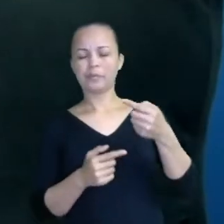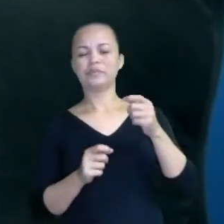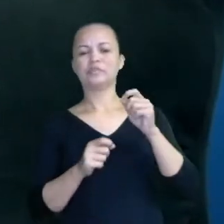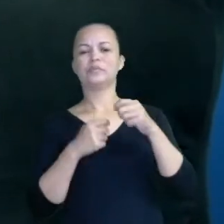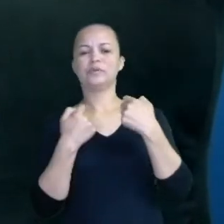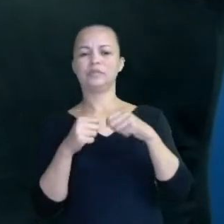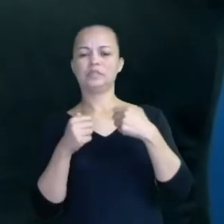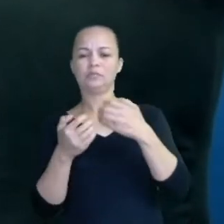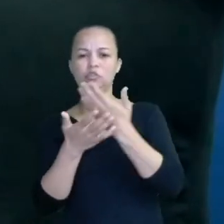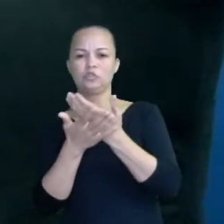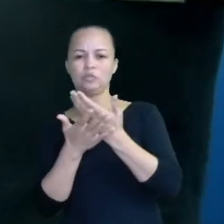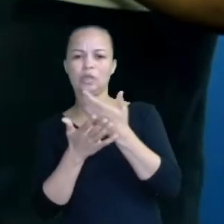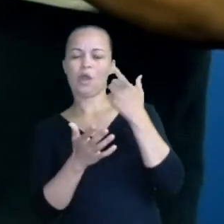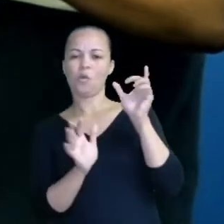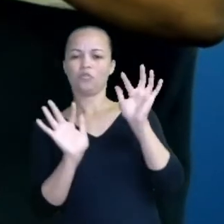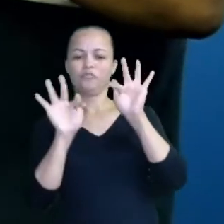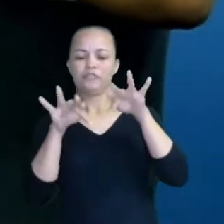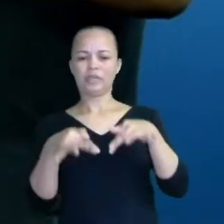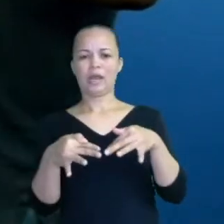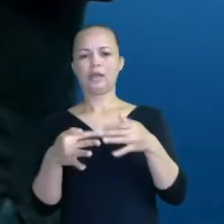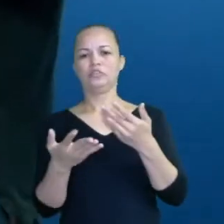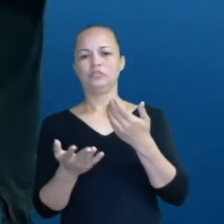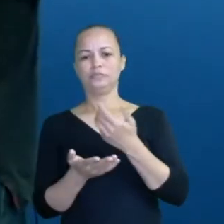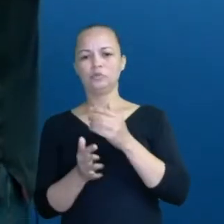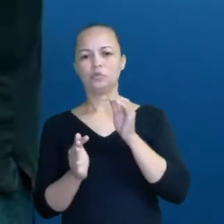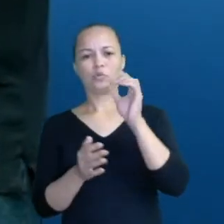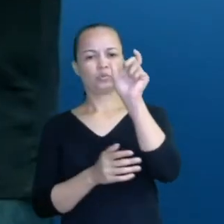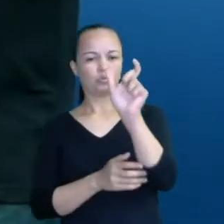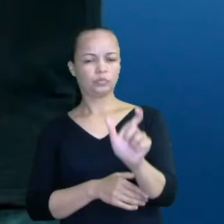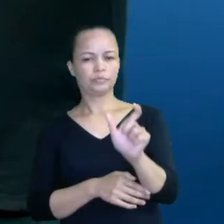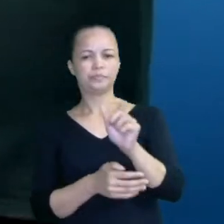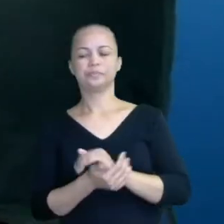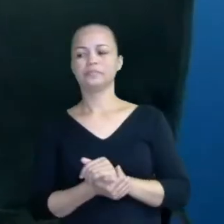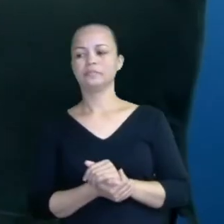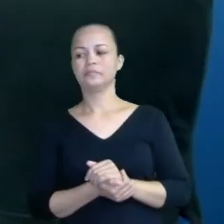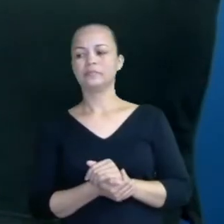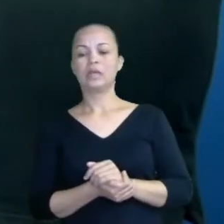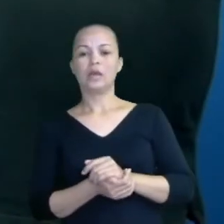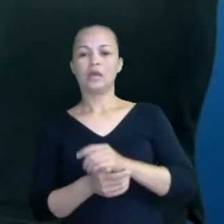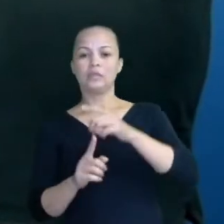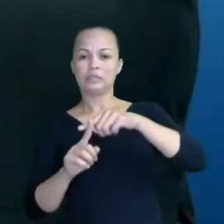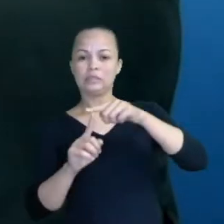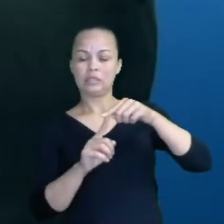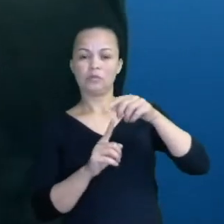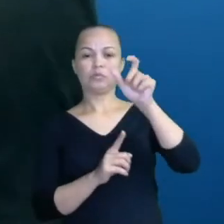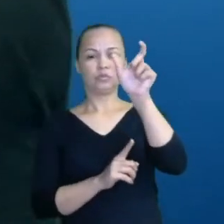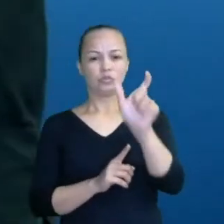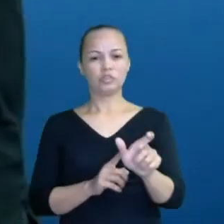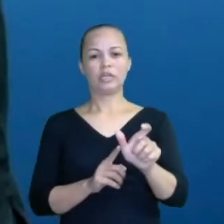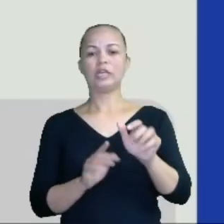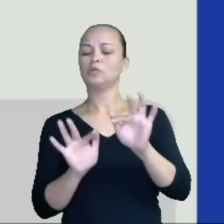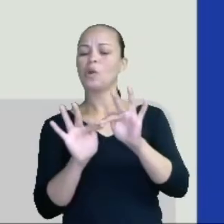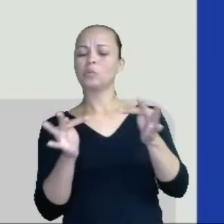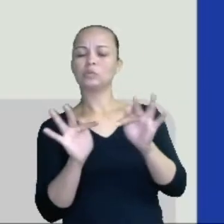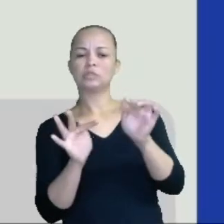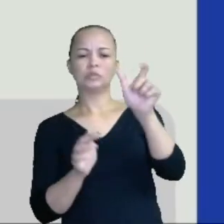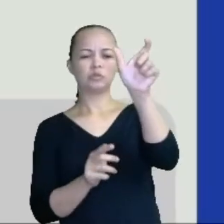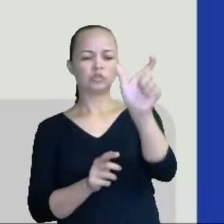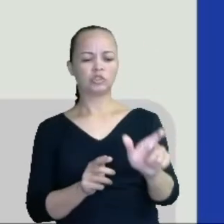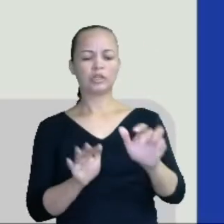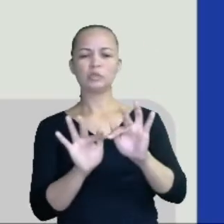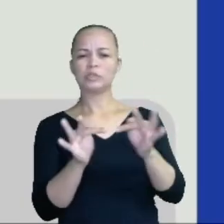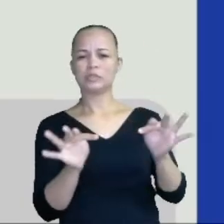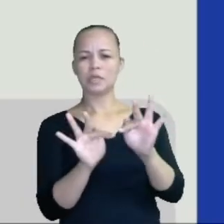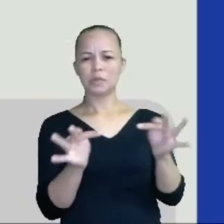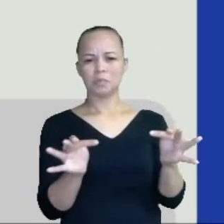estudar os outros 2 tipos finais. O primeiro tipo de sujeito é o sujeito simples. E o que é o sujeito simples?